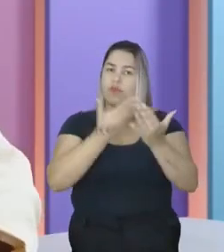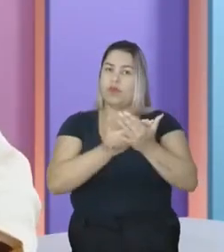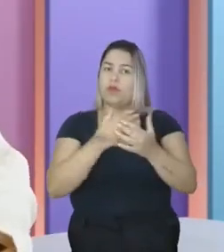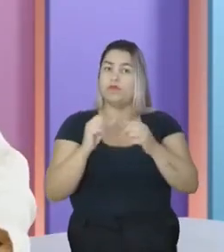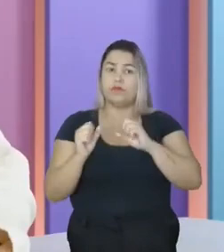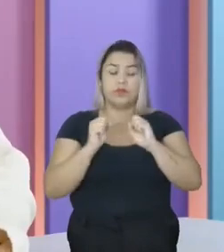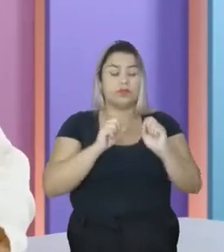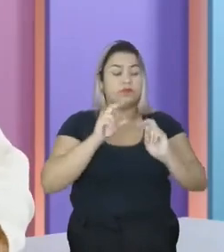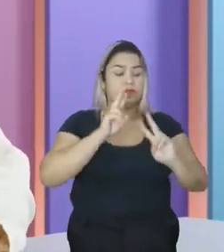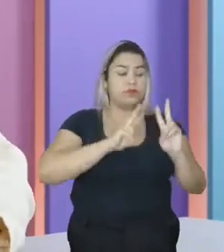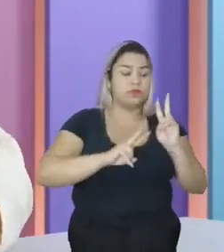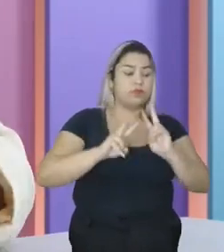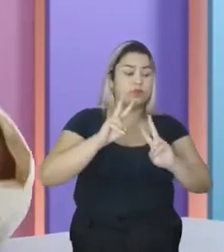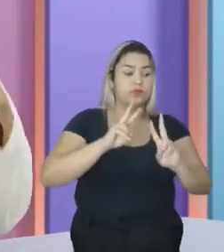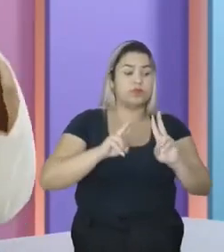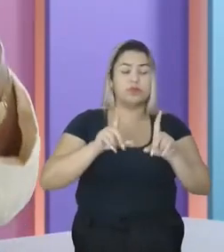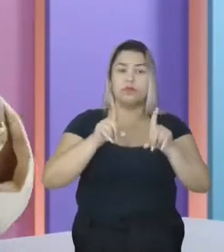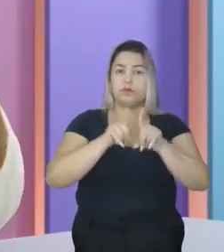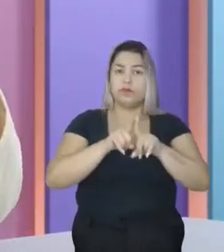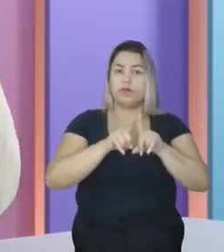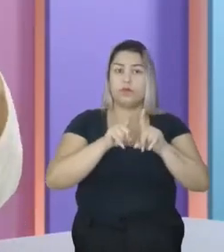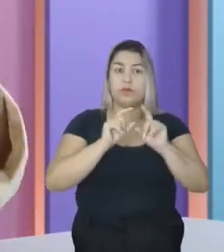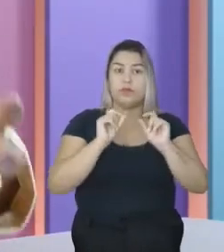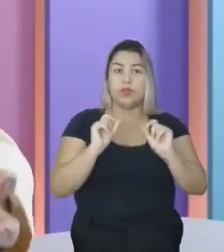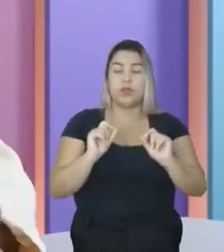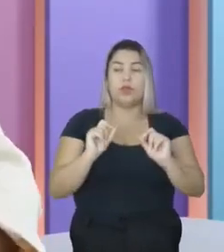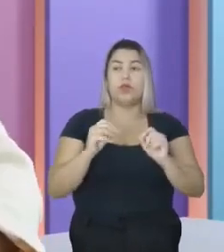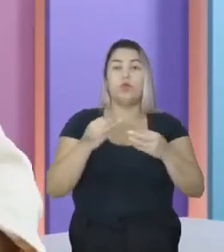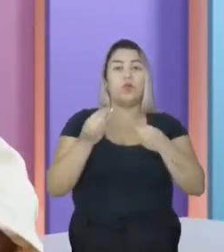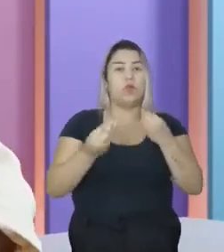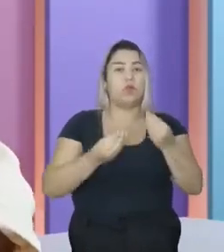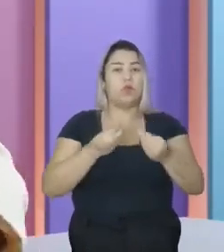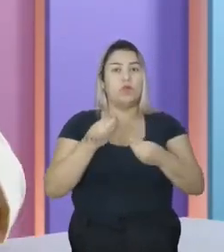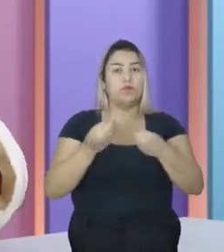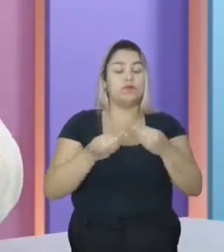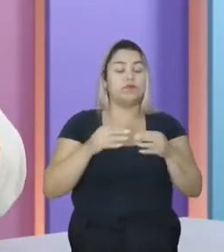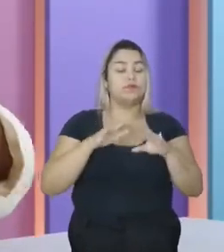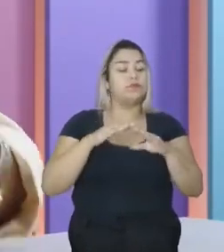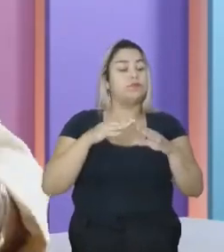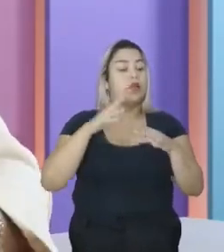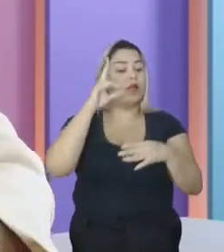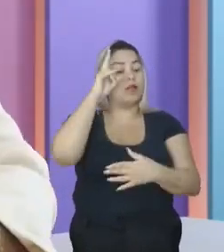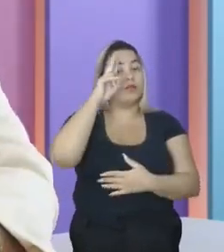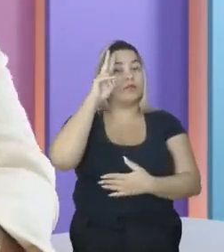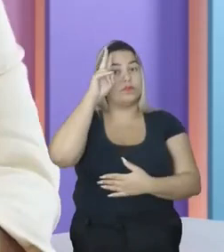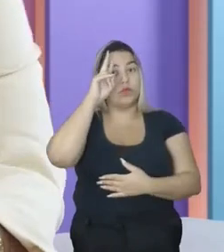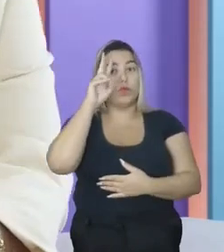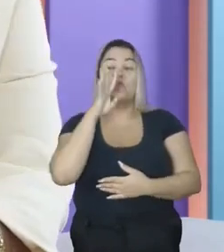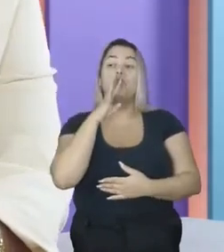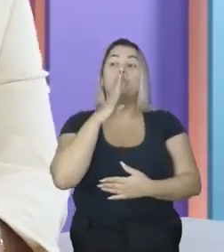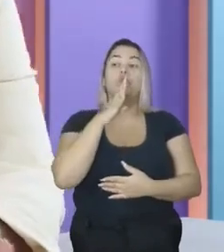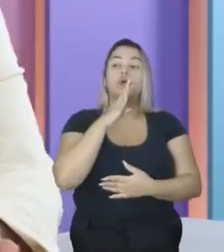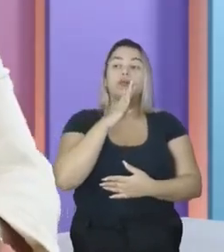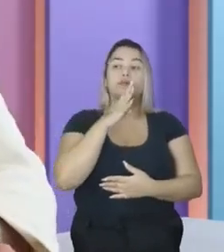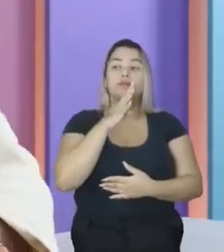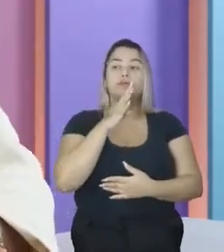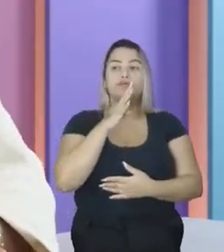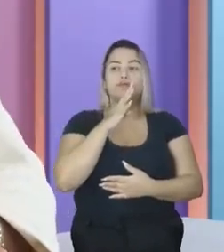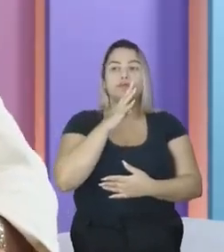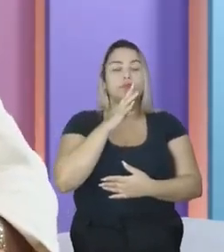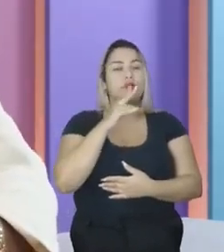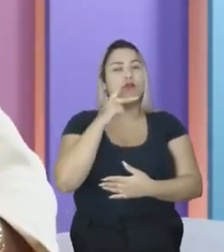se enxergar também como protagonista e como sujeito da história, onde pudesse se reconhecer na